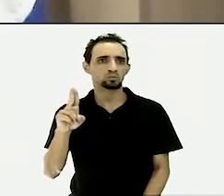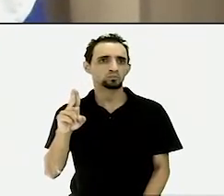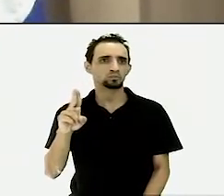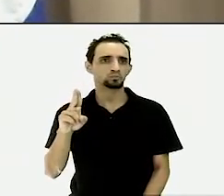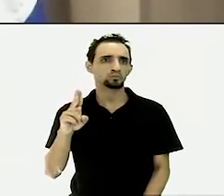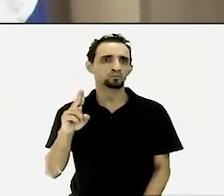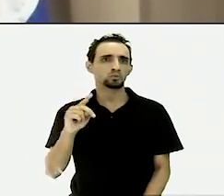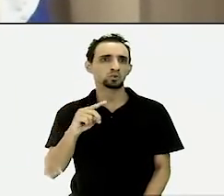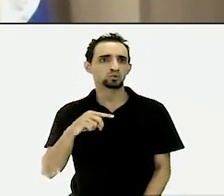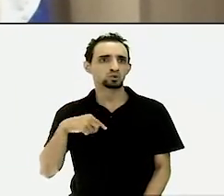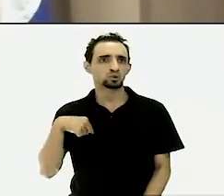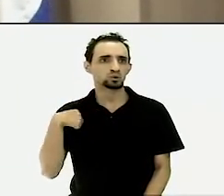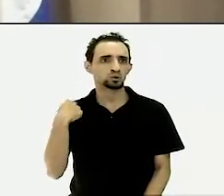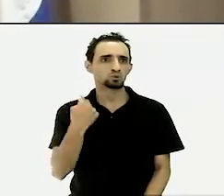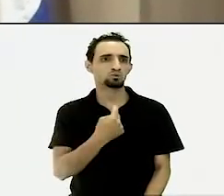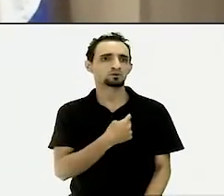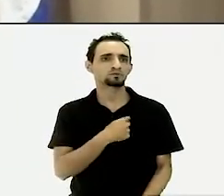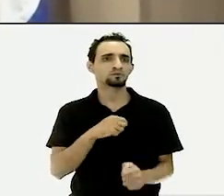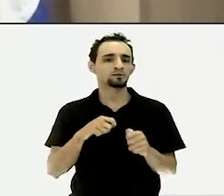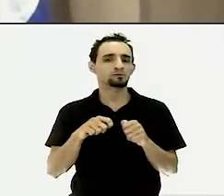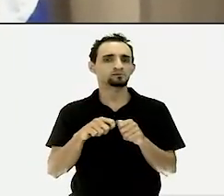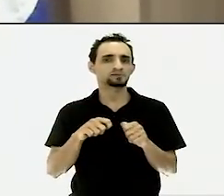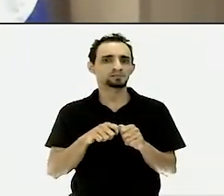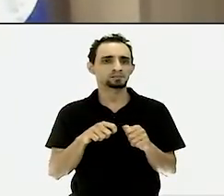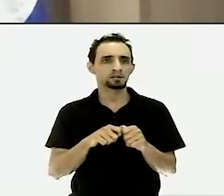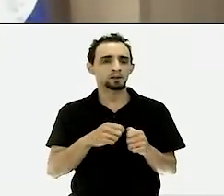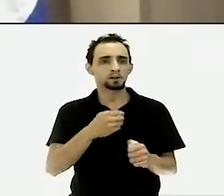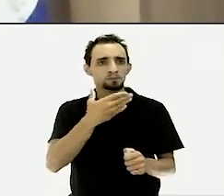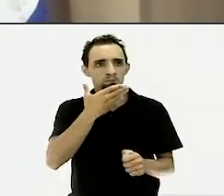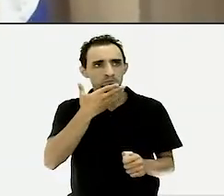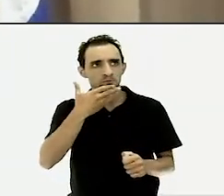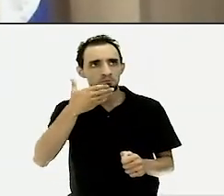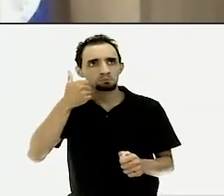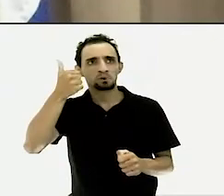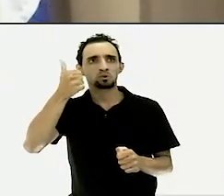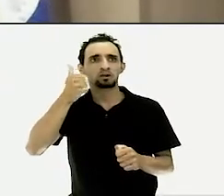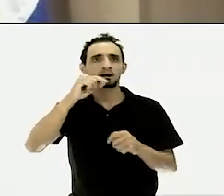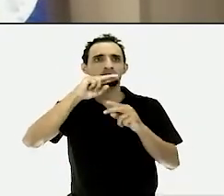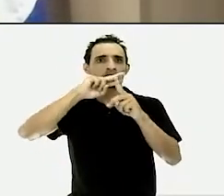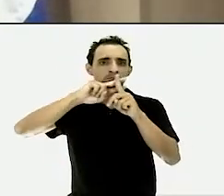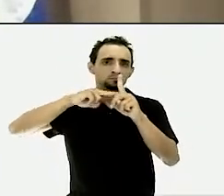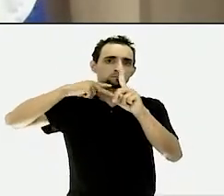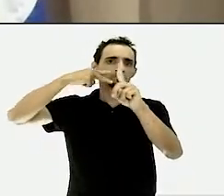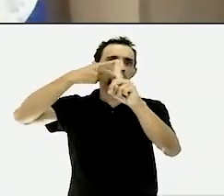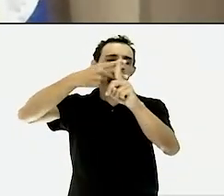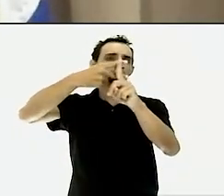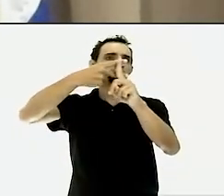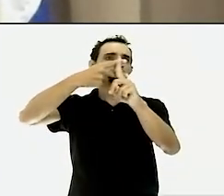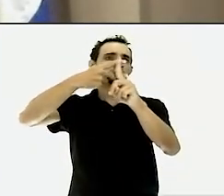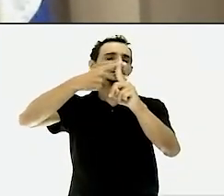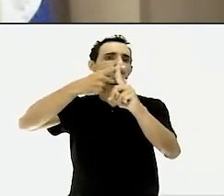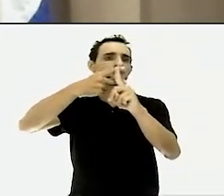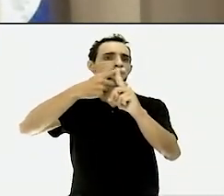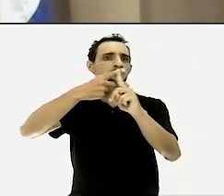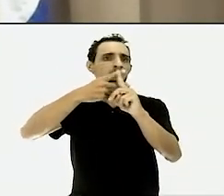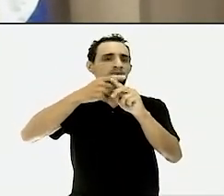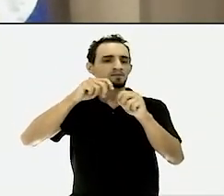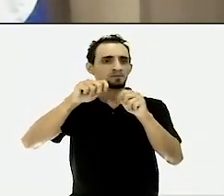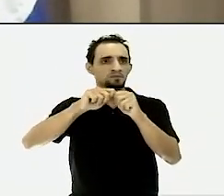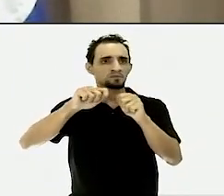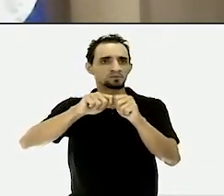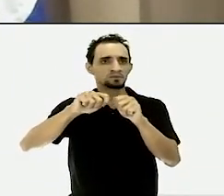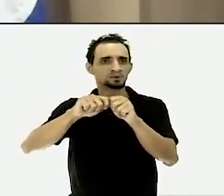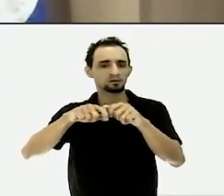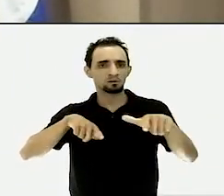Então, é isso que a gente tem que sonhar para as pessoas que mais necessitam e não têm voz. E elegem os seus